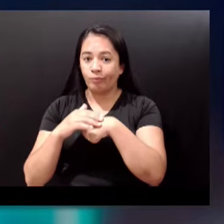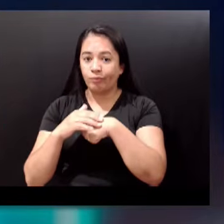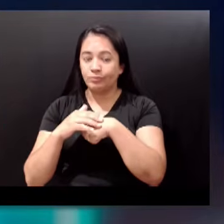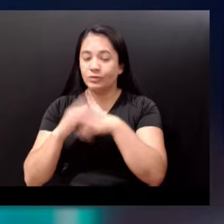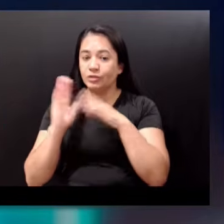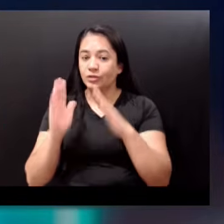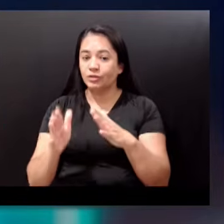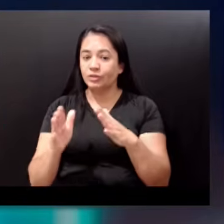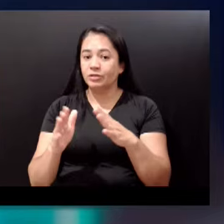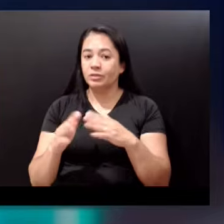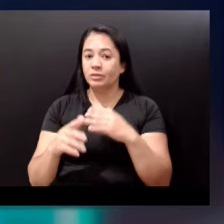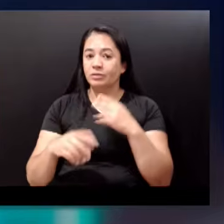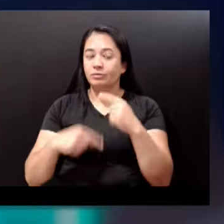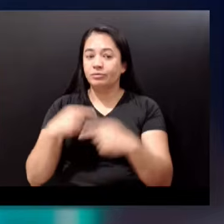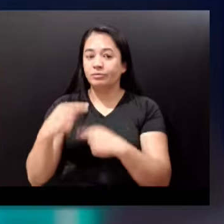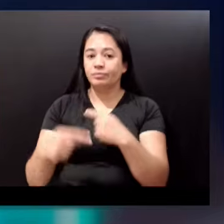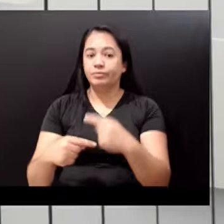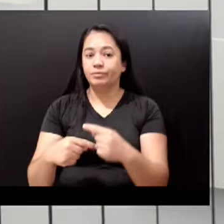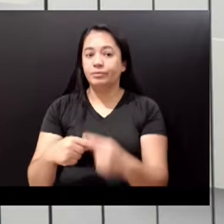e elas duram para sempre.